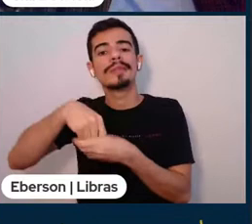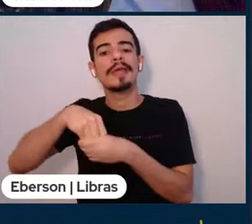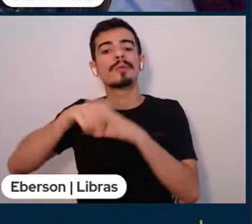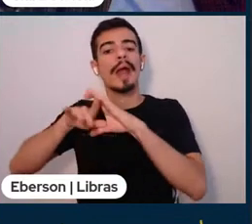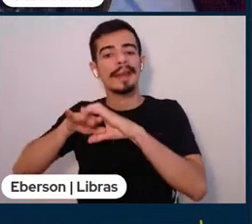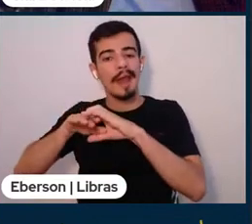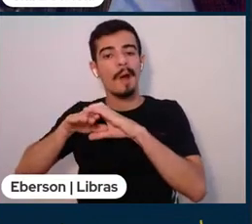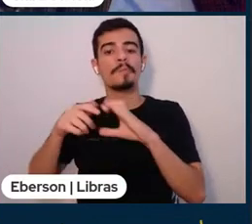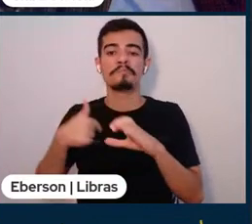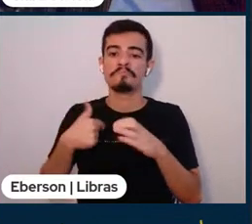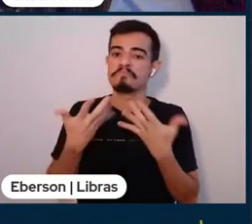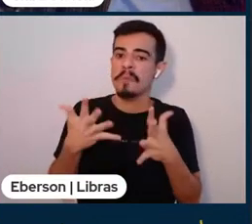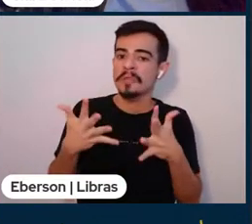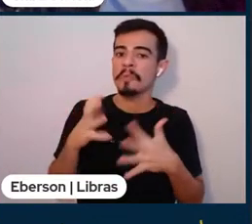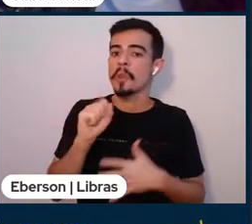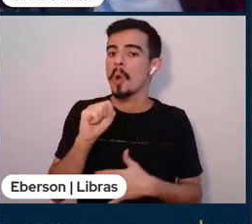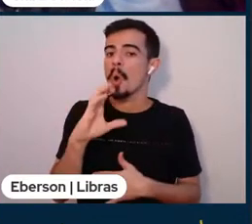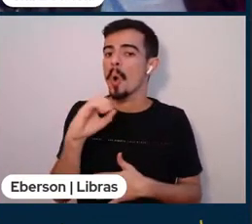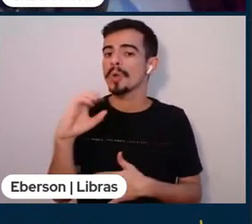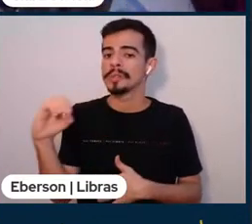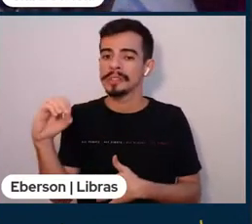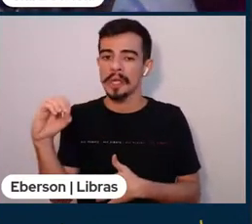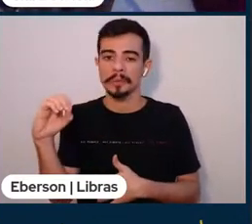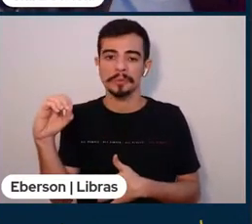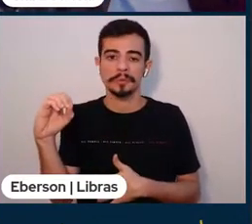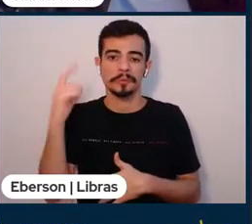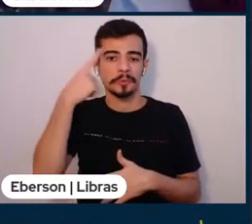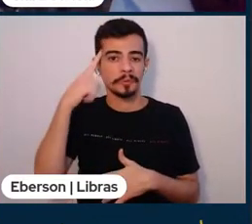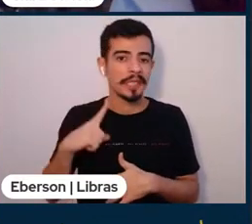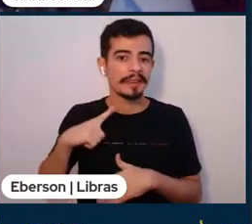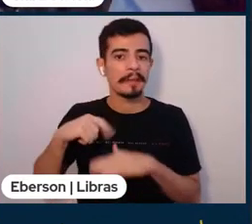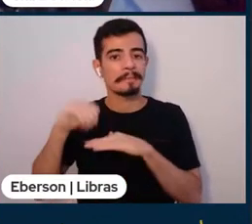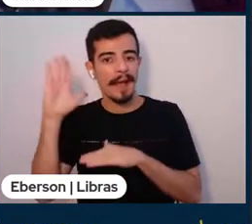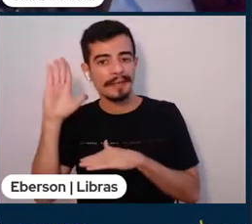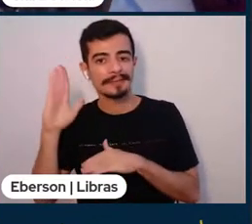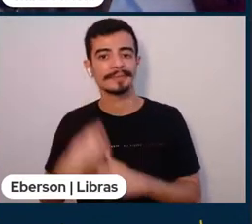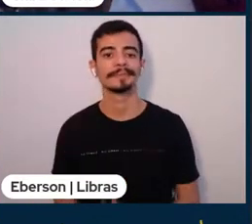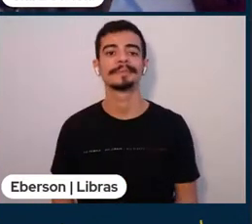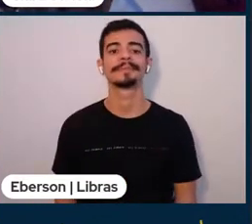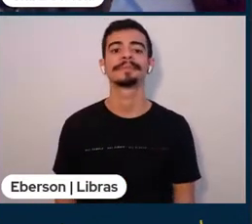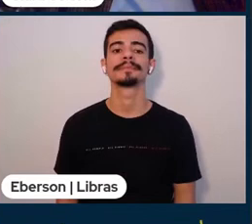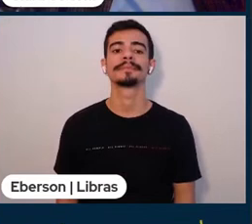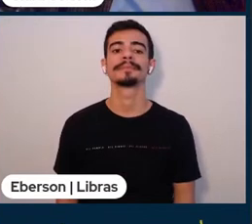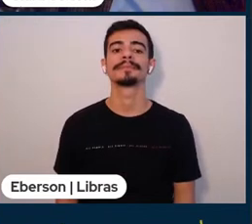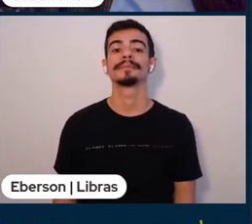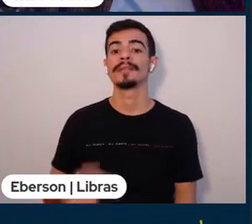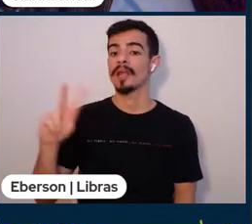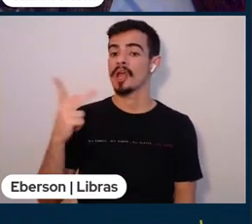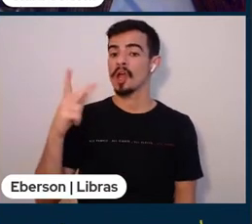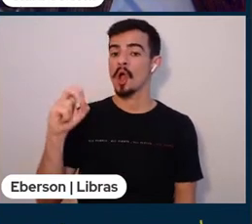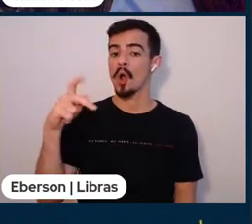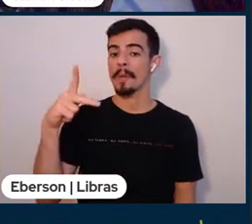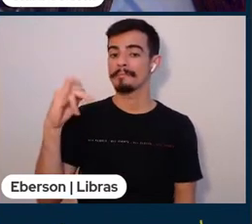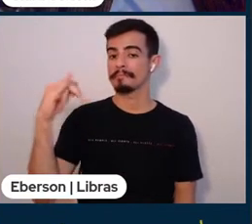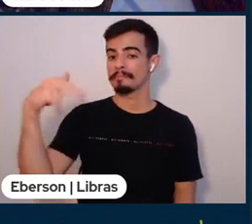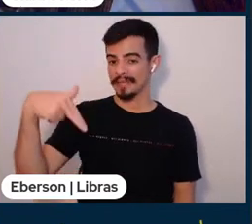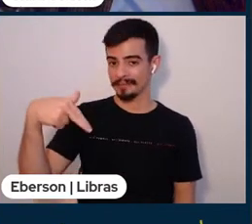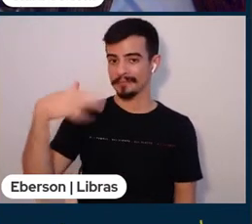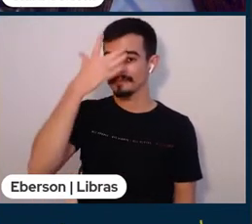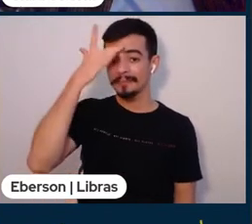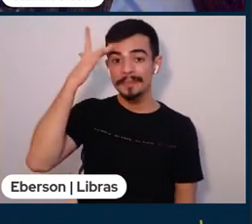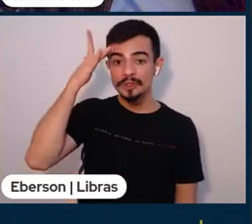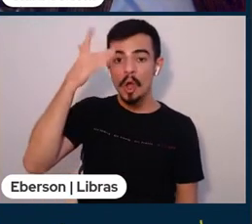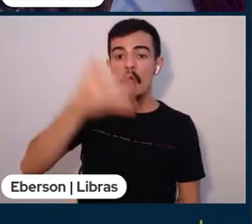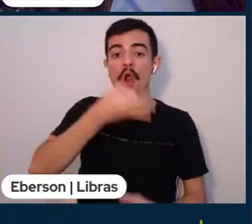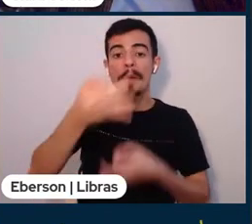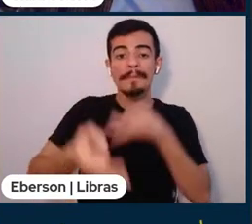chuto 800, eu não sei se tem mais. E até um comentário que fizeram aqui na Hope, que eu acho que é legal trazer, que estamos